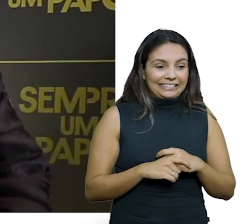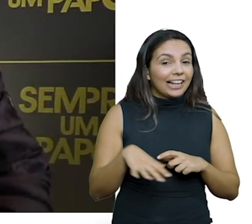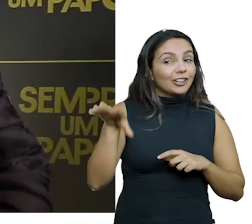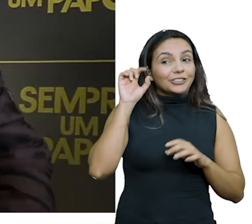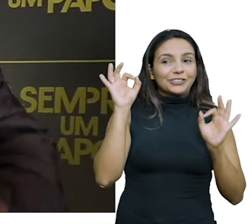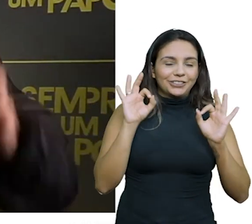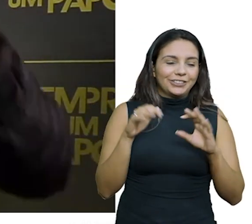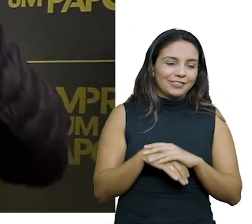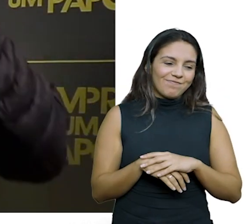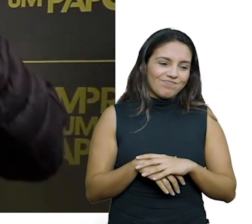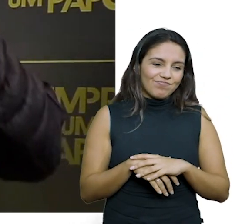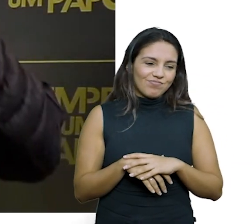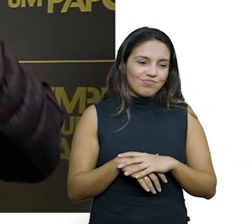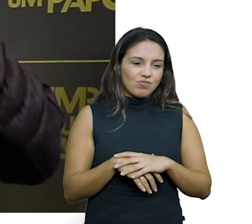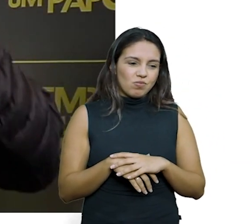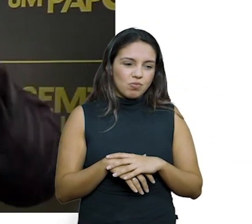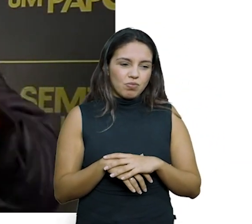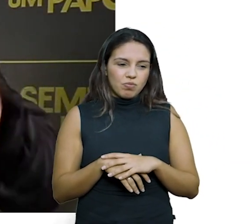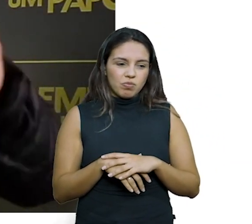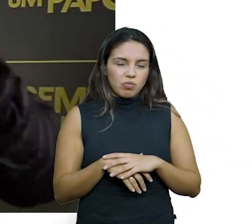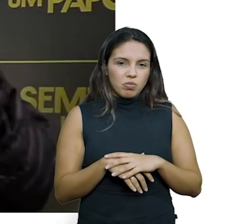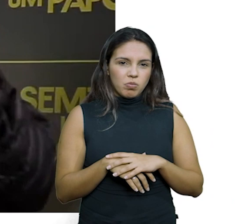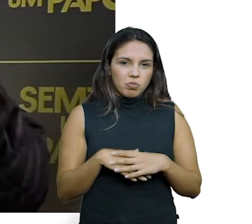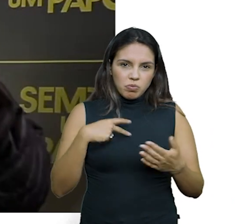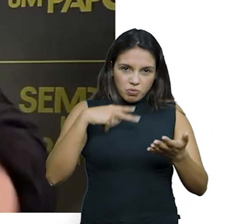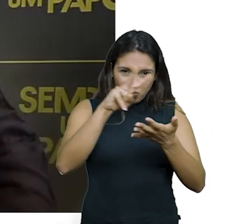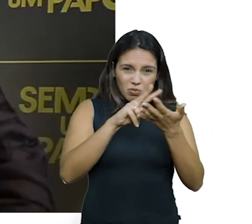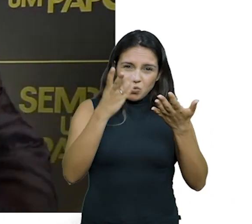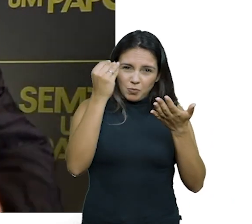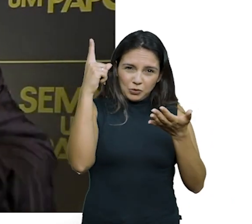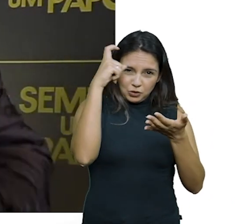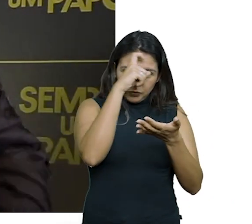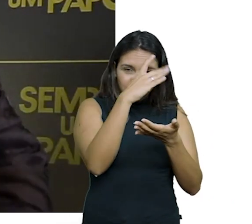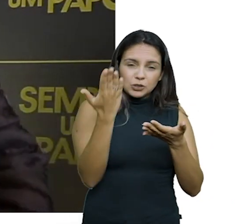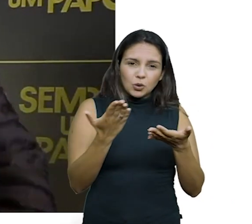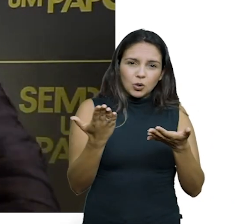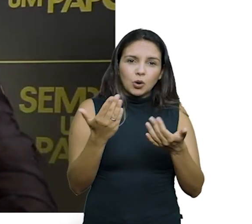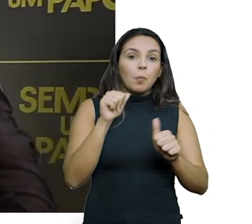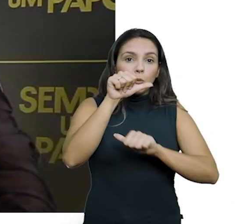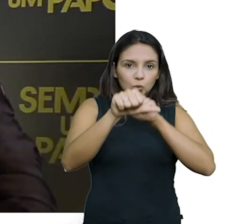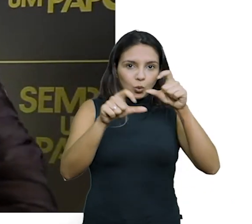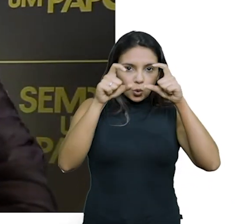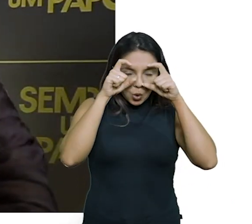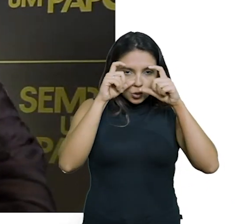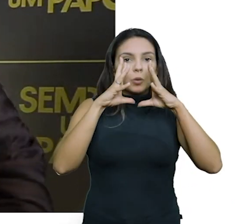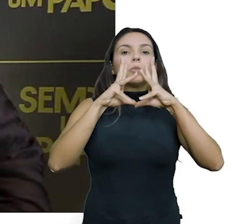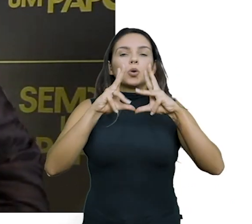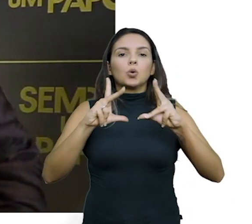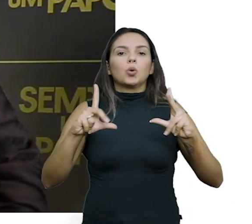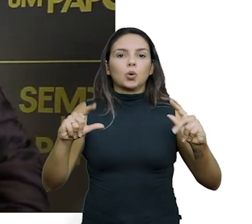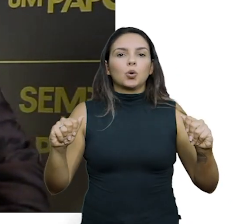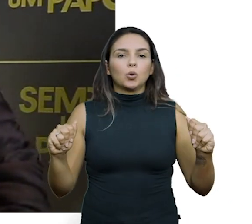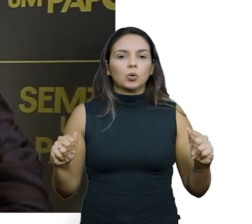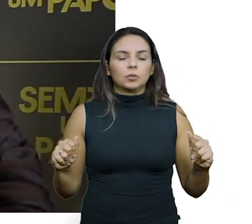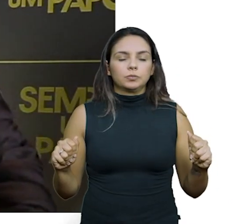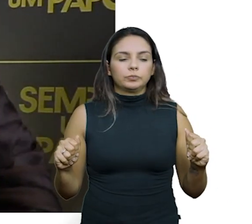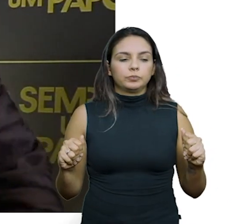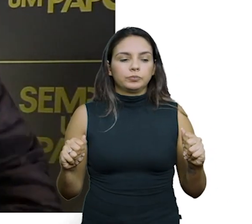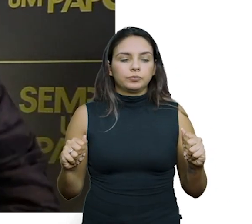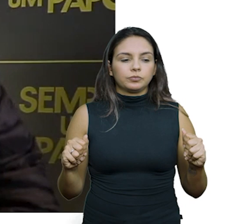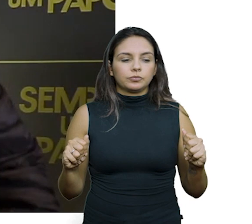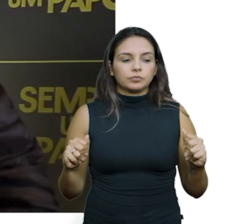Ninguém escutou. Pois é. Então eu estava lendo com muita dificuldade. Agora eu troquei o óculos, melhorou um pouquinho.